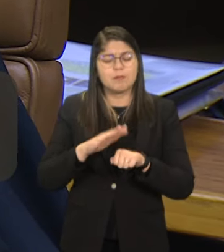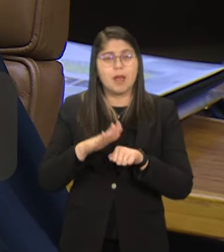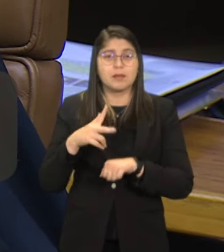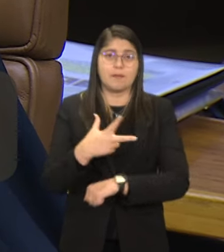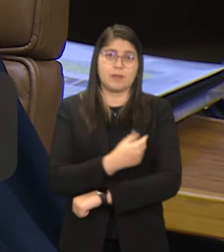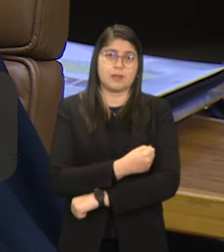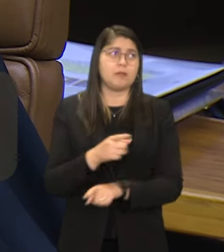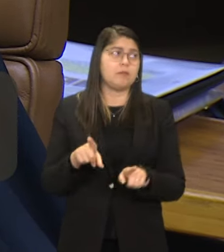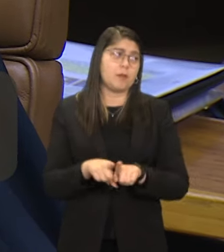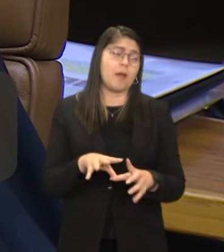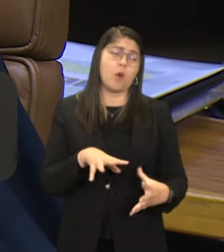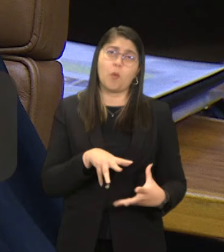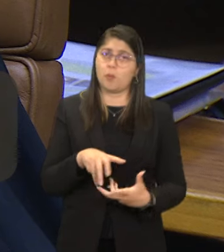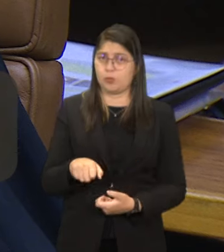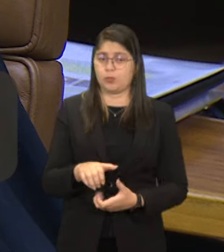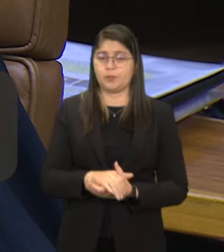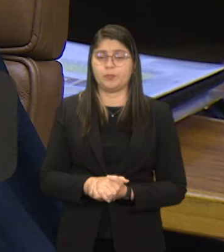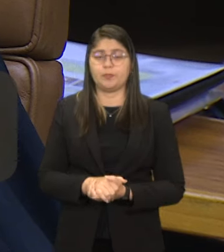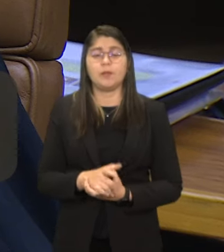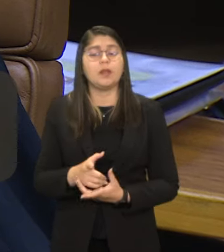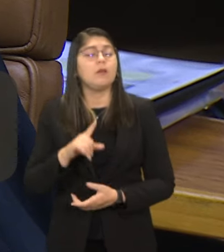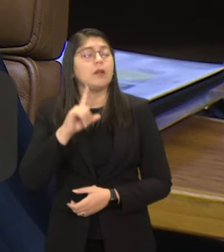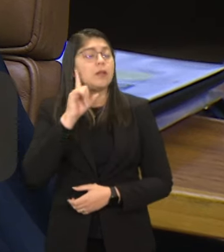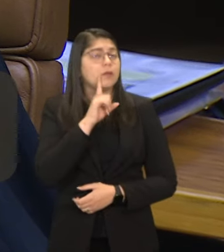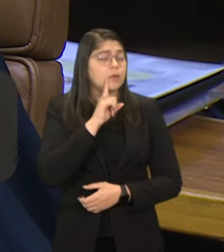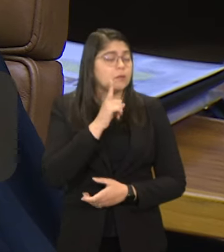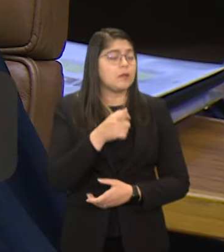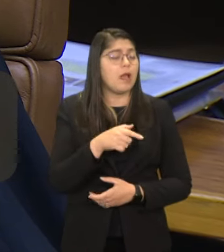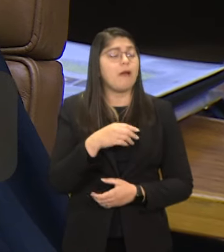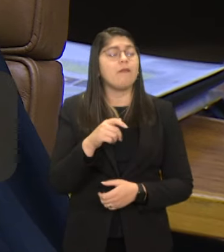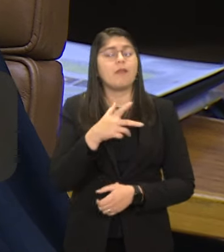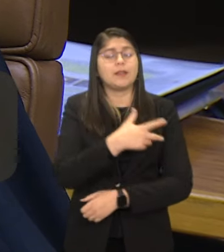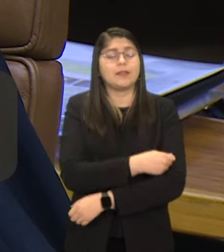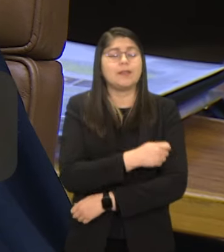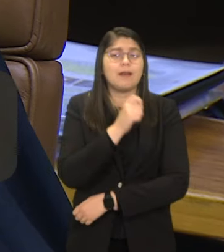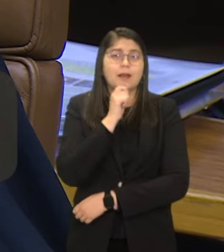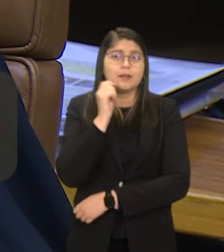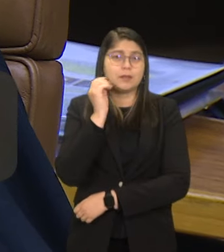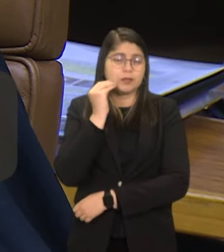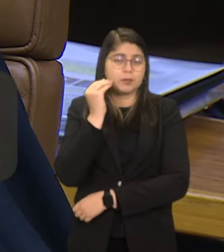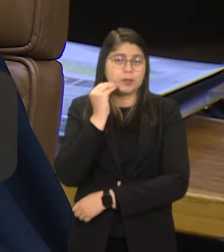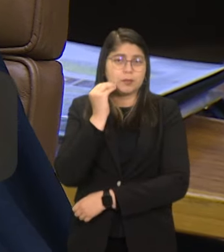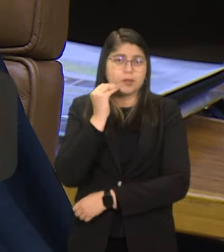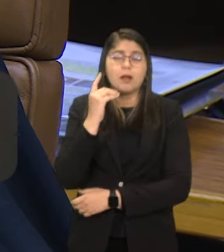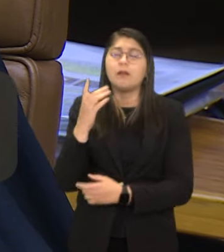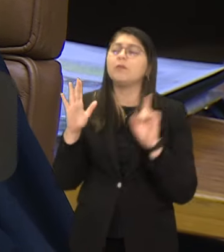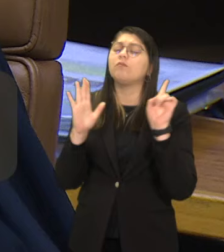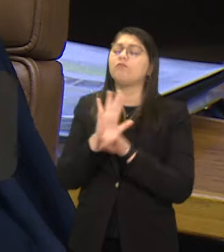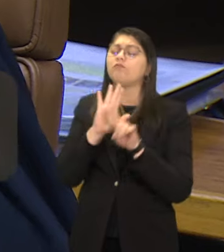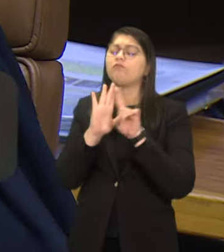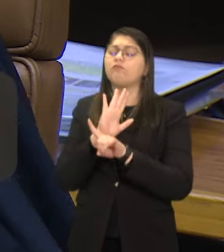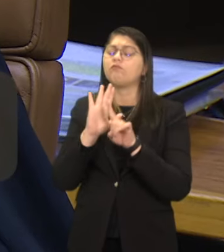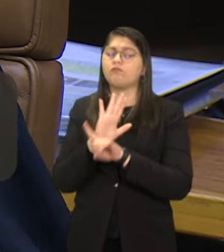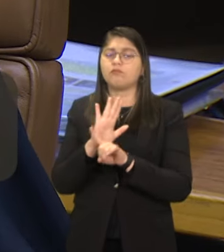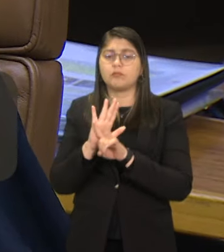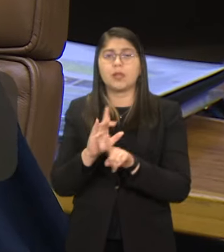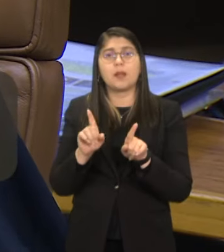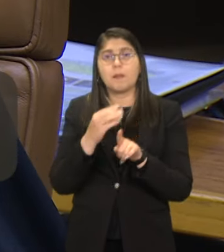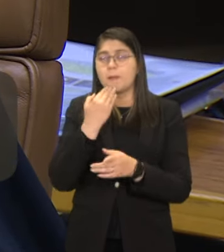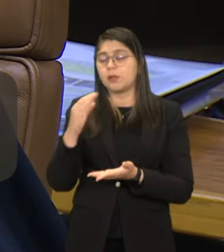tomar. Seja esse o cenário, nos Estados Unidos, as vacinas ainda estavam em fase experimental e cada vez mais têm surgido questionamentos, inclusive pedidos de